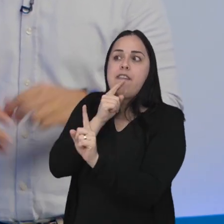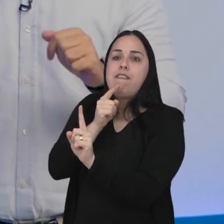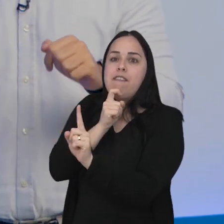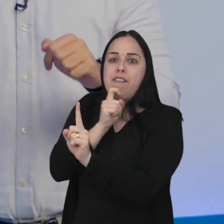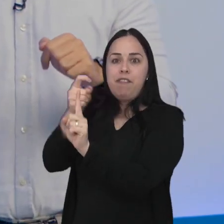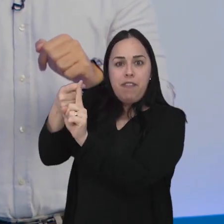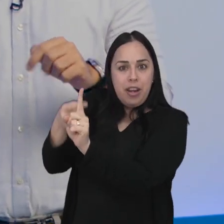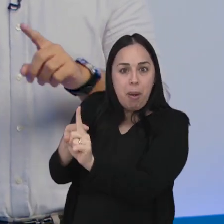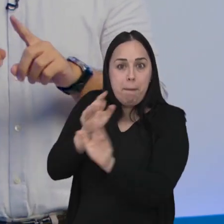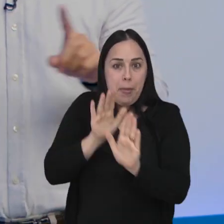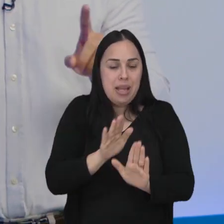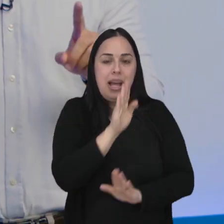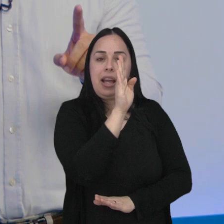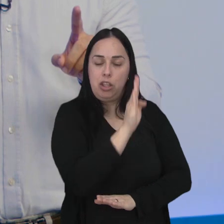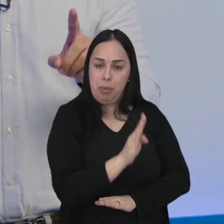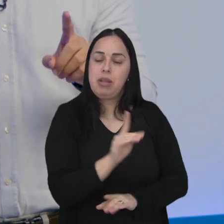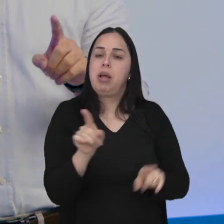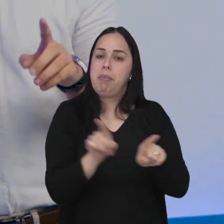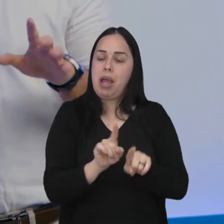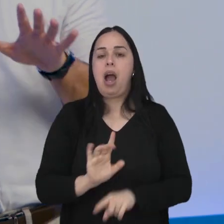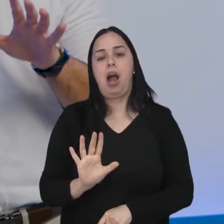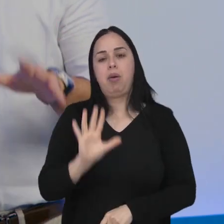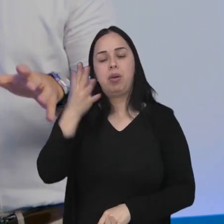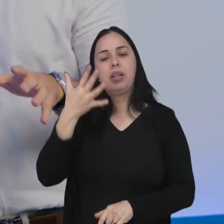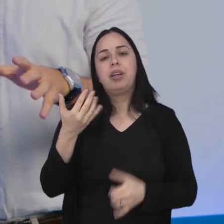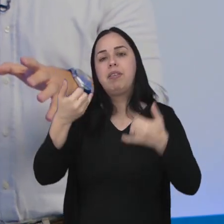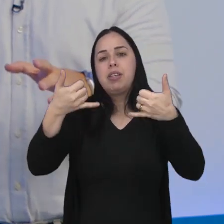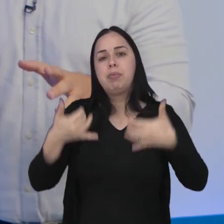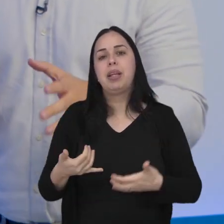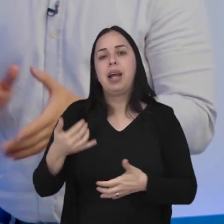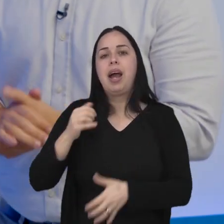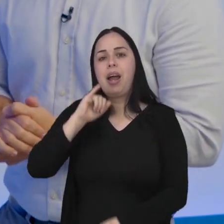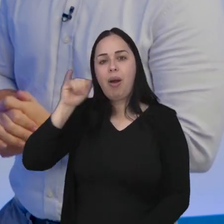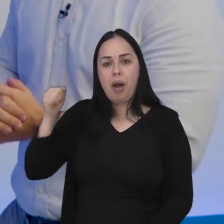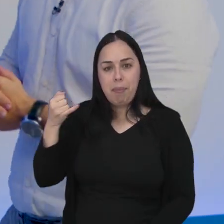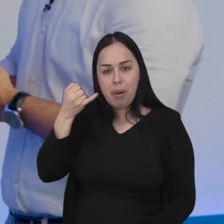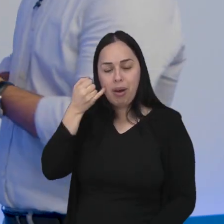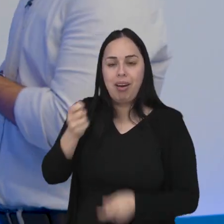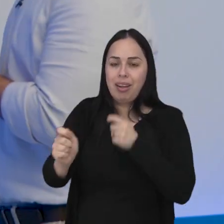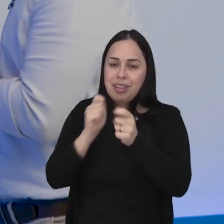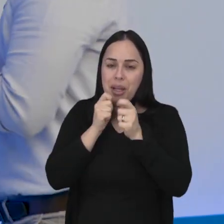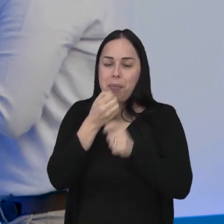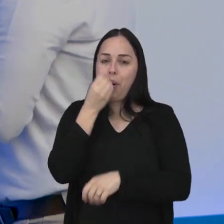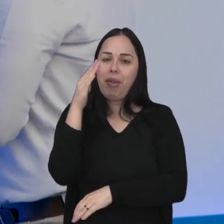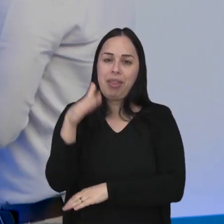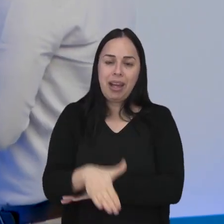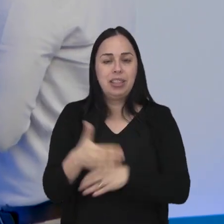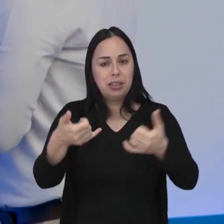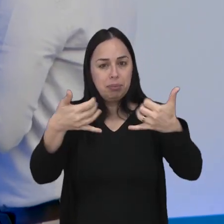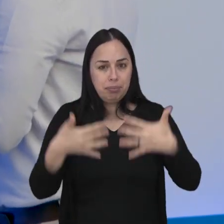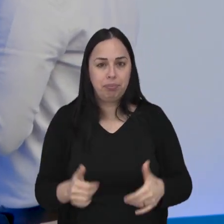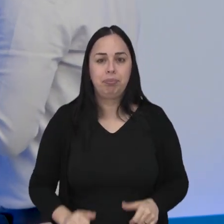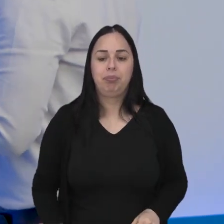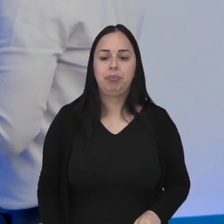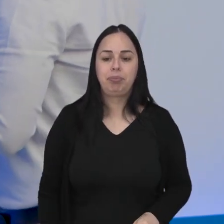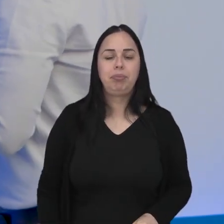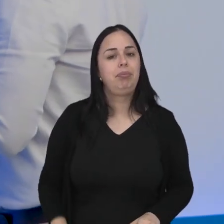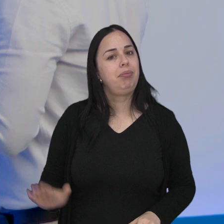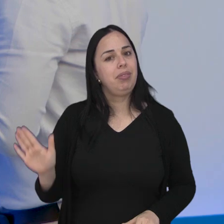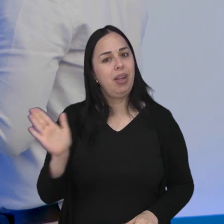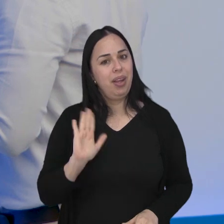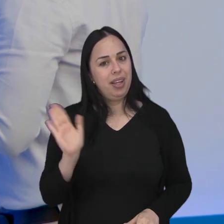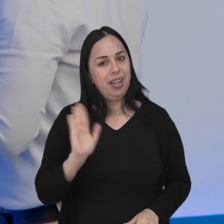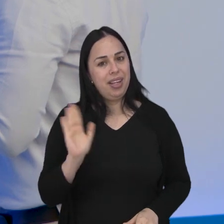frios, mas nós brasileiros não estamos isentos não, viu? Quem traz para a gente informações sobre esse tema é o repórter João Delfino, que está aqui na tela. João, boa tarde, explica